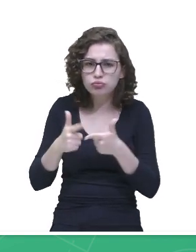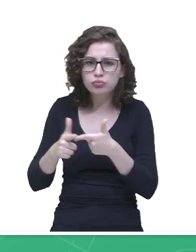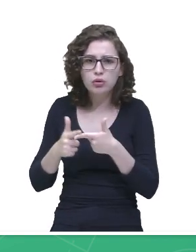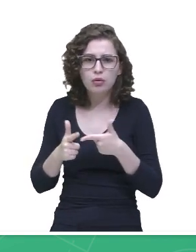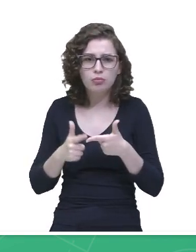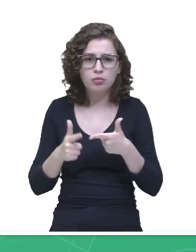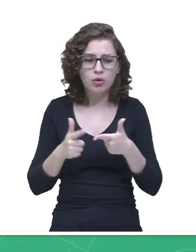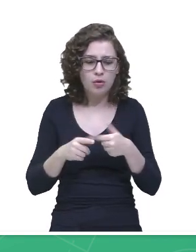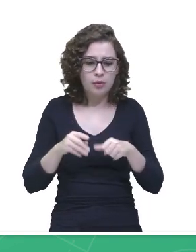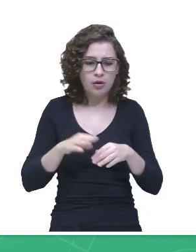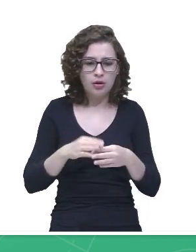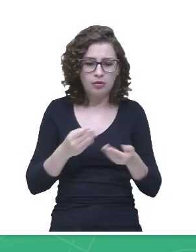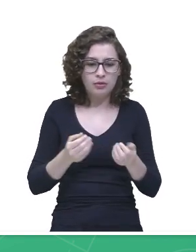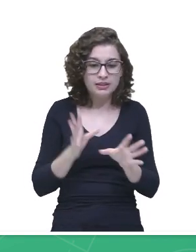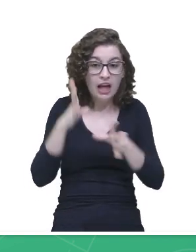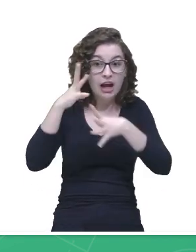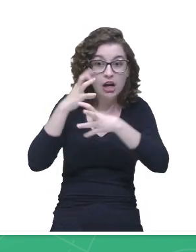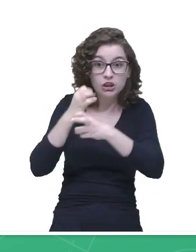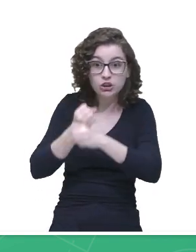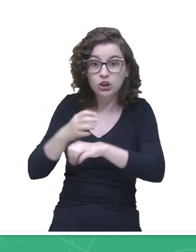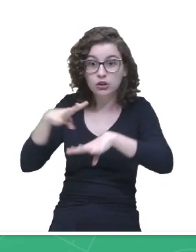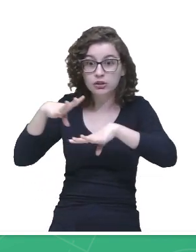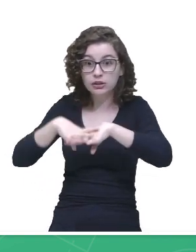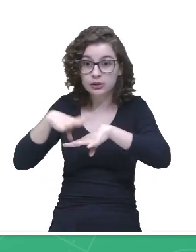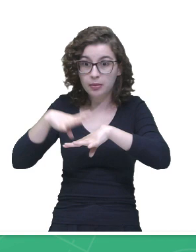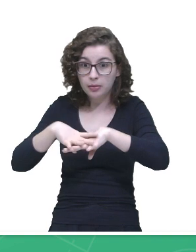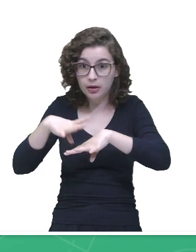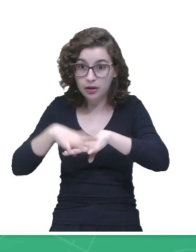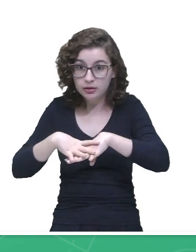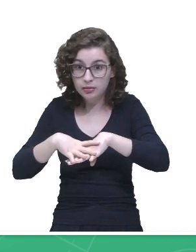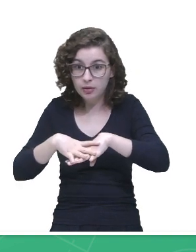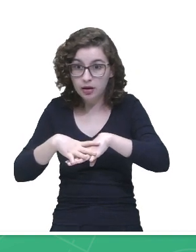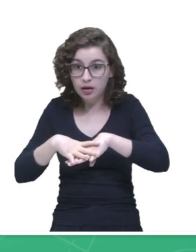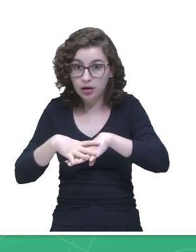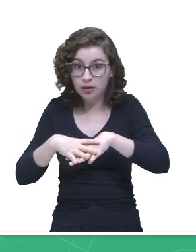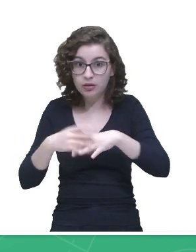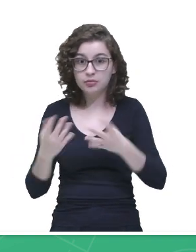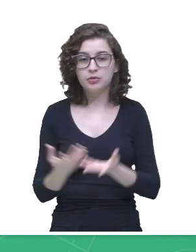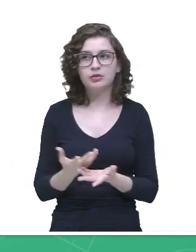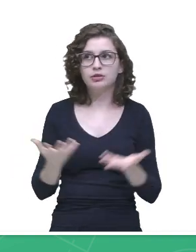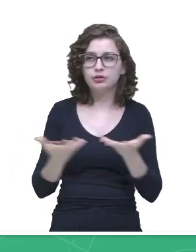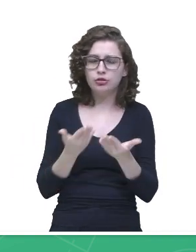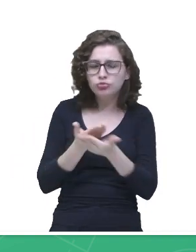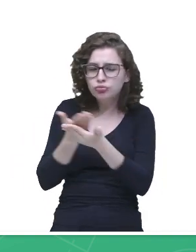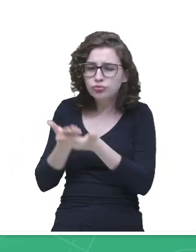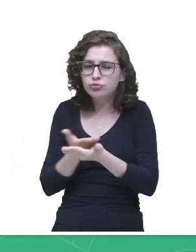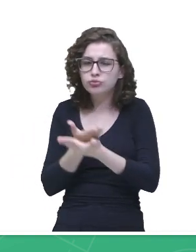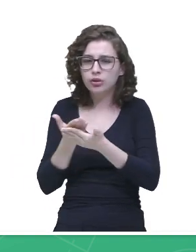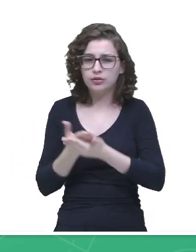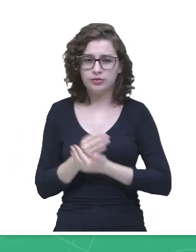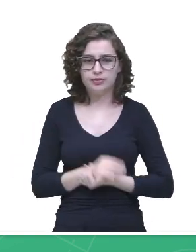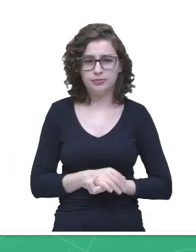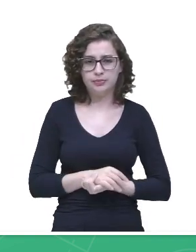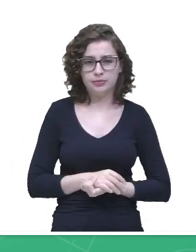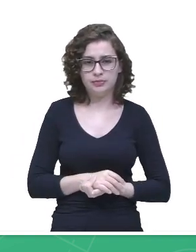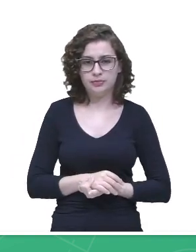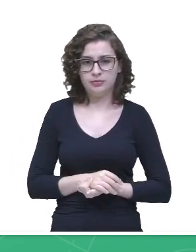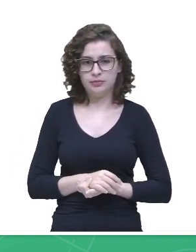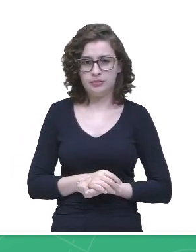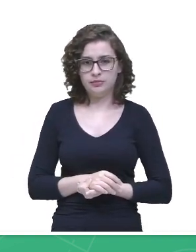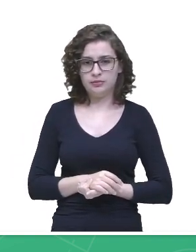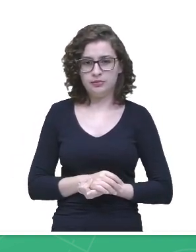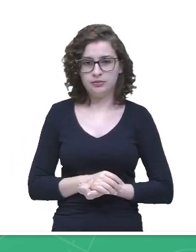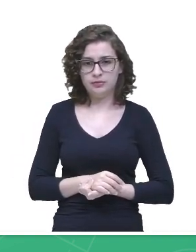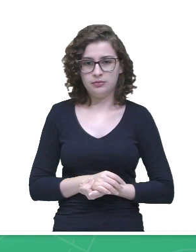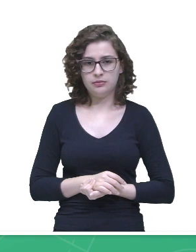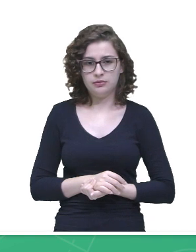em matemáticas. Ou seja, em los últimos dias, he resuelto, eu resolvi, os problemas